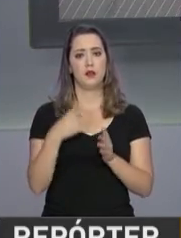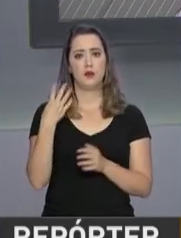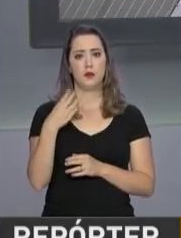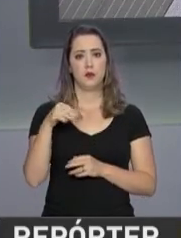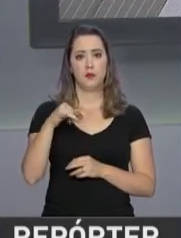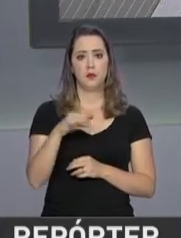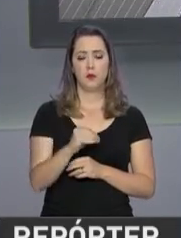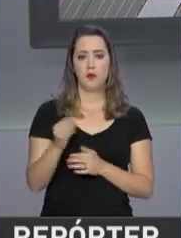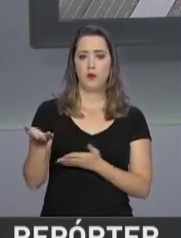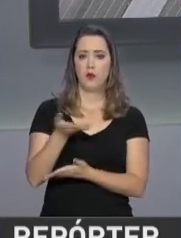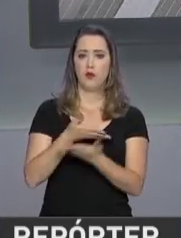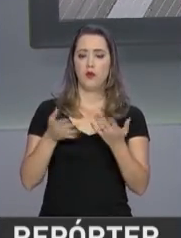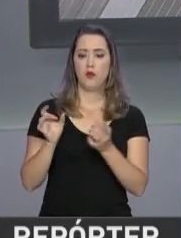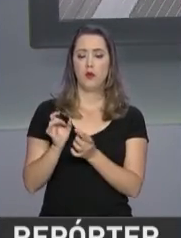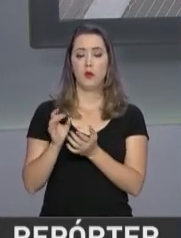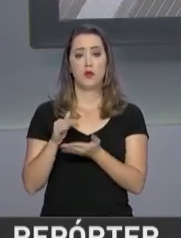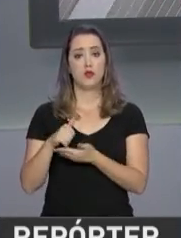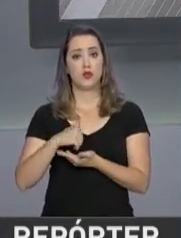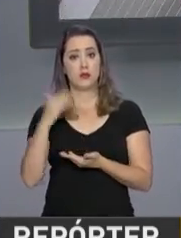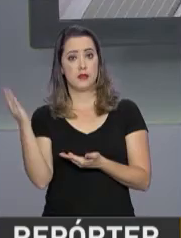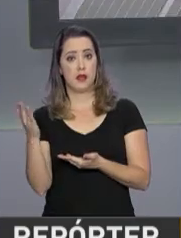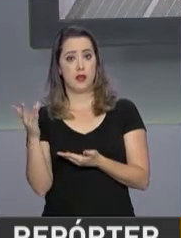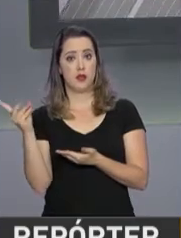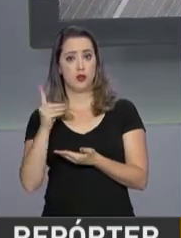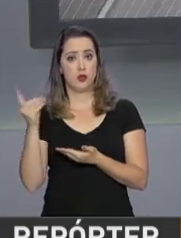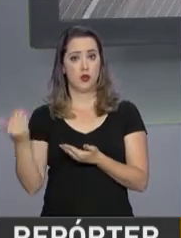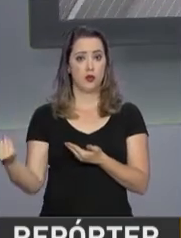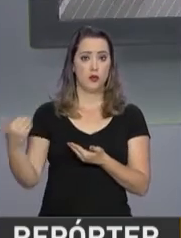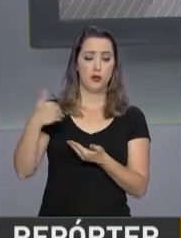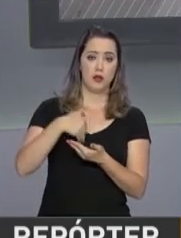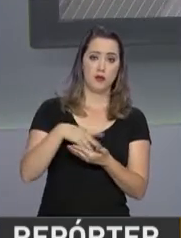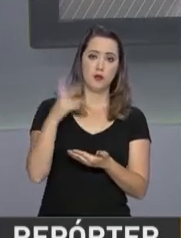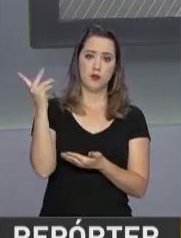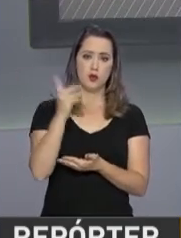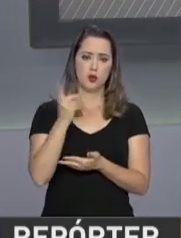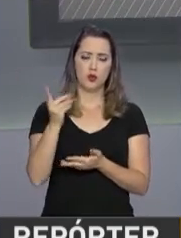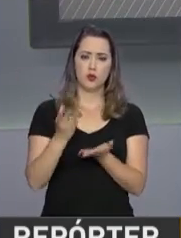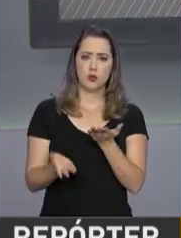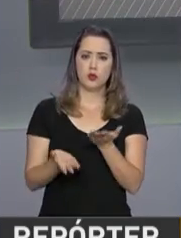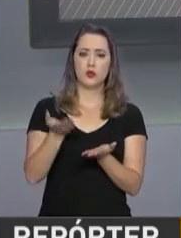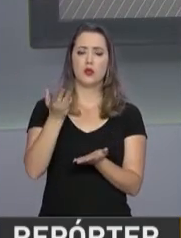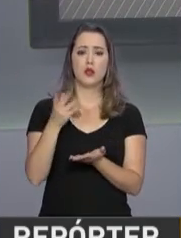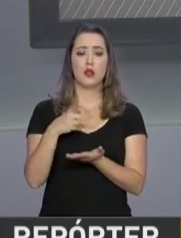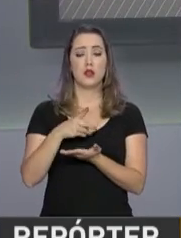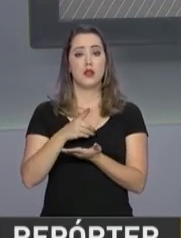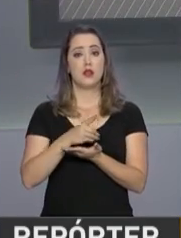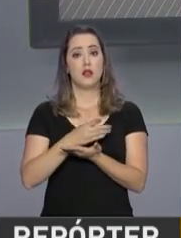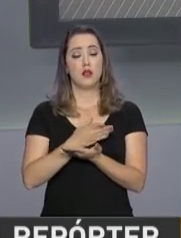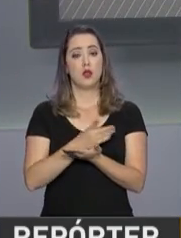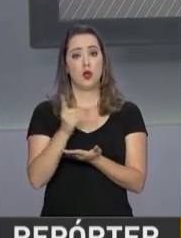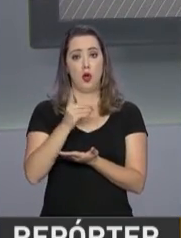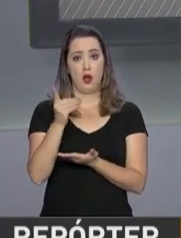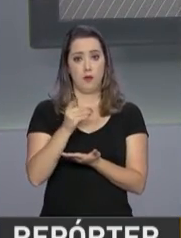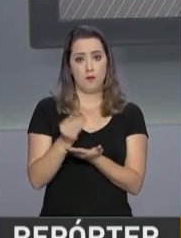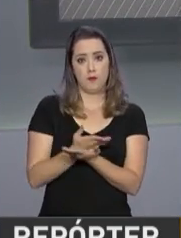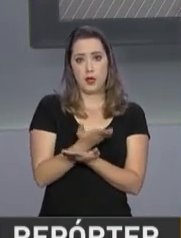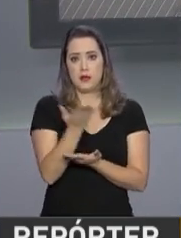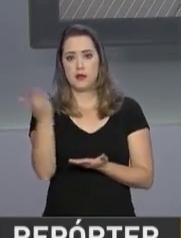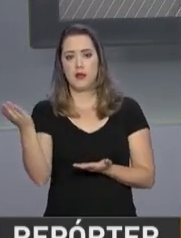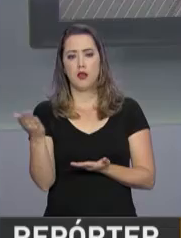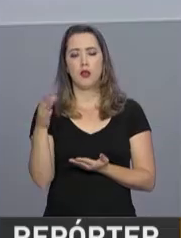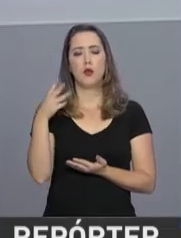que envolve remessa de lucros e dividendos entre outras operações registrou saída de 3 bilhões e 600